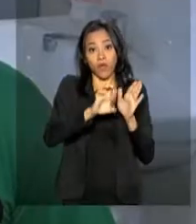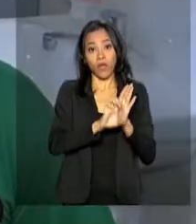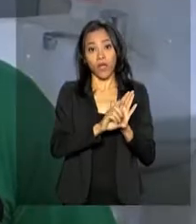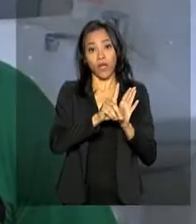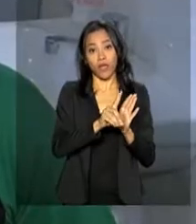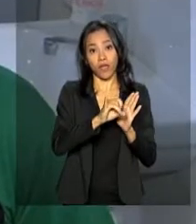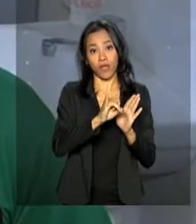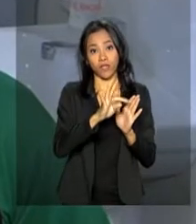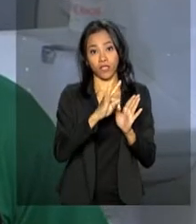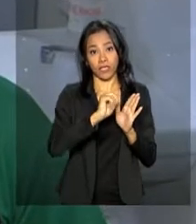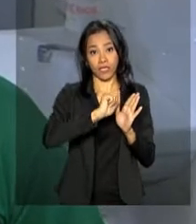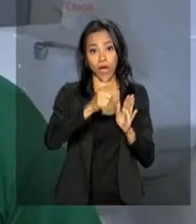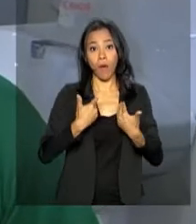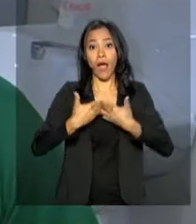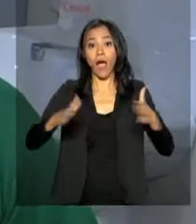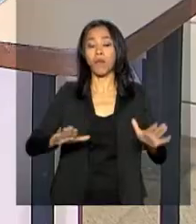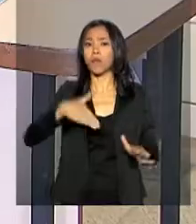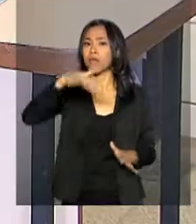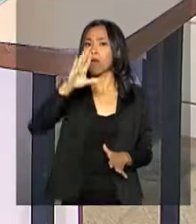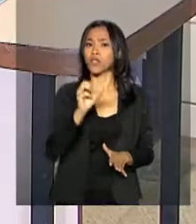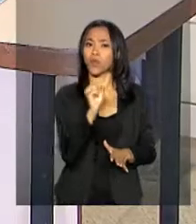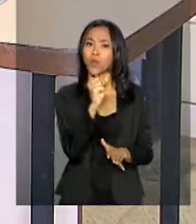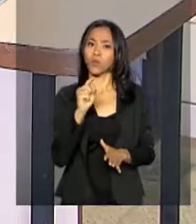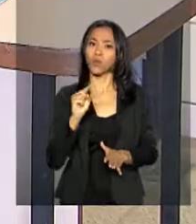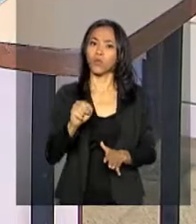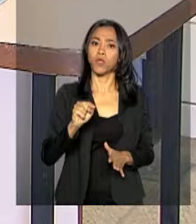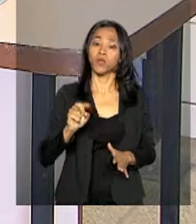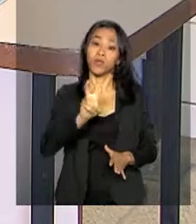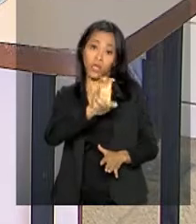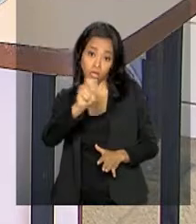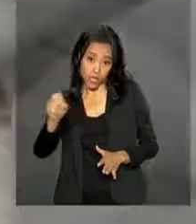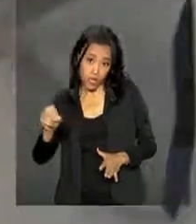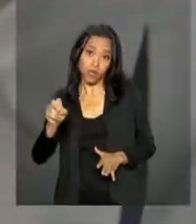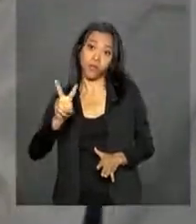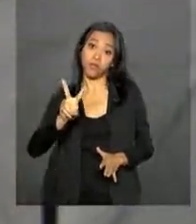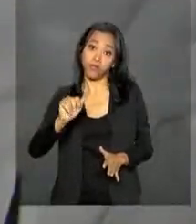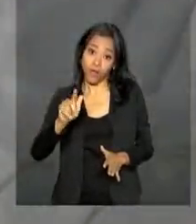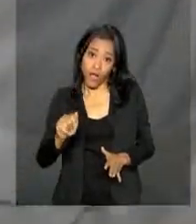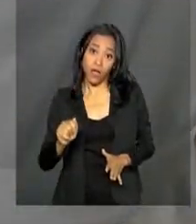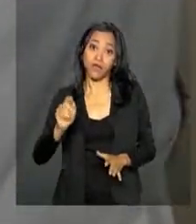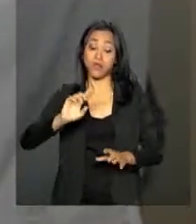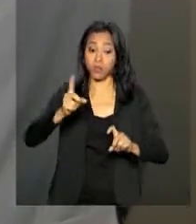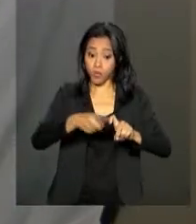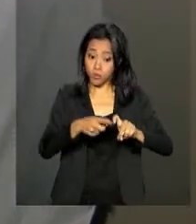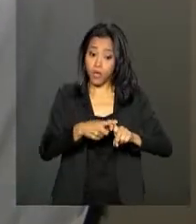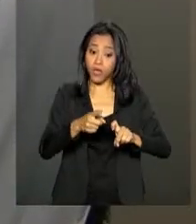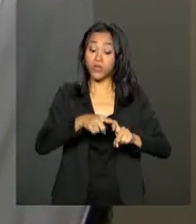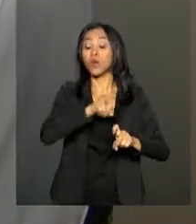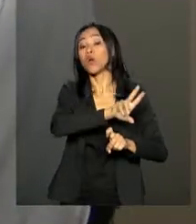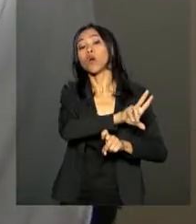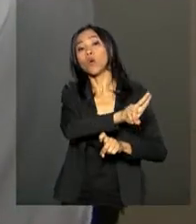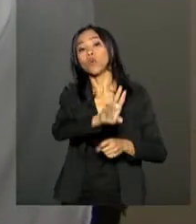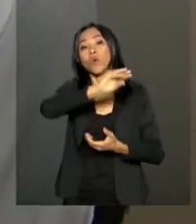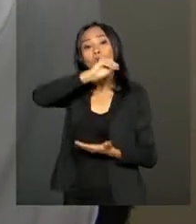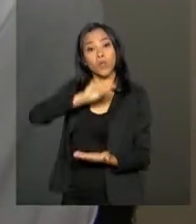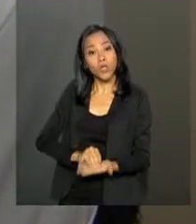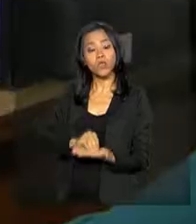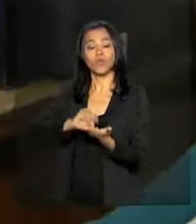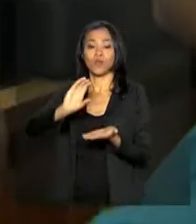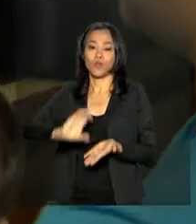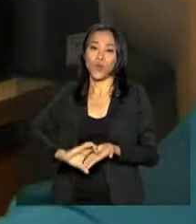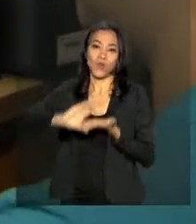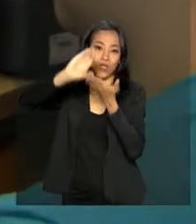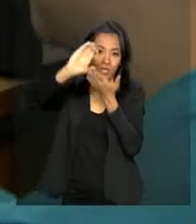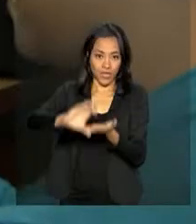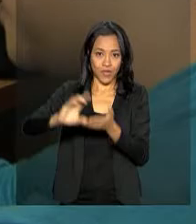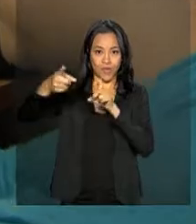abre mais de 8.500 postos de trabalho para médicos com registro no conselho regional de medicina no brasil